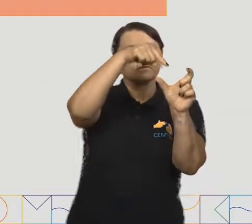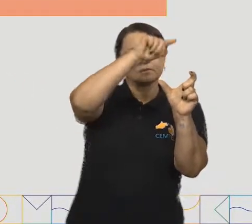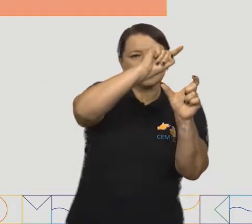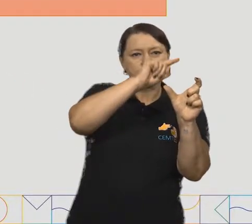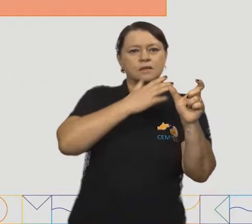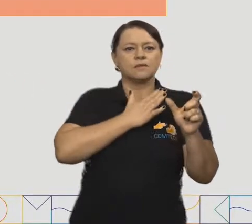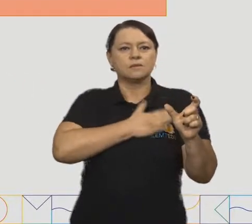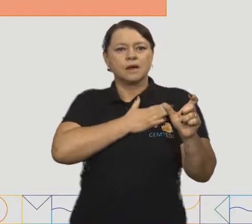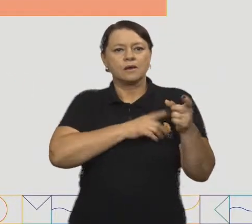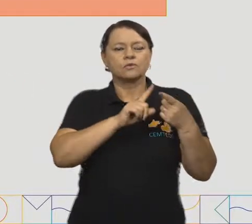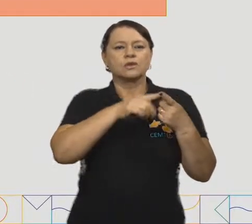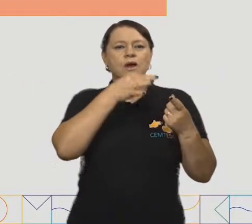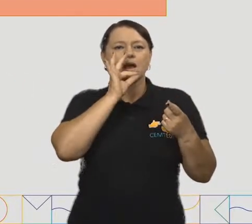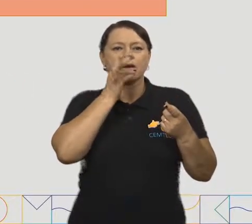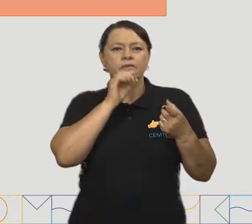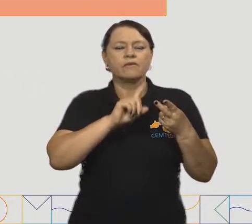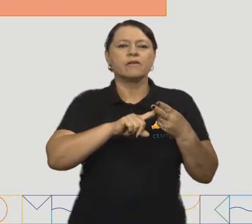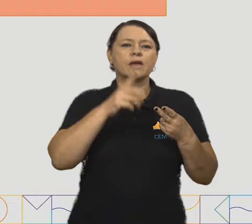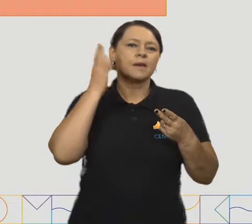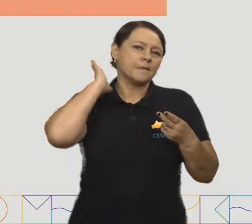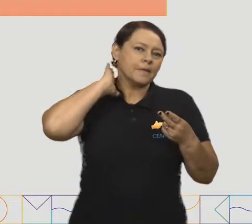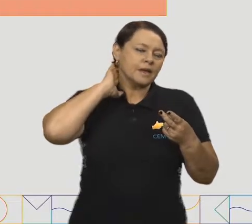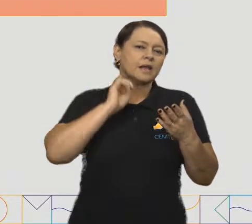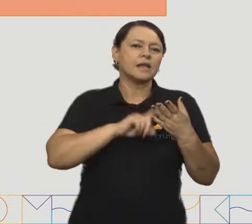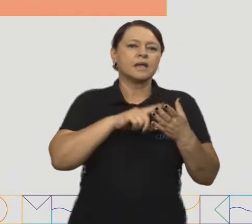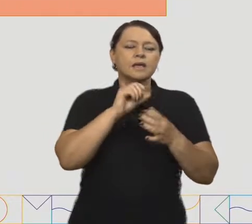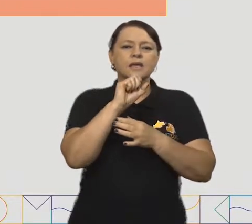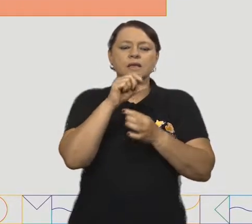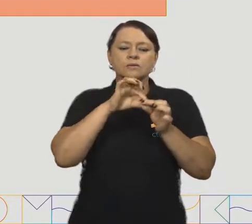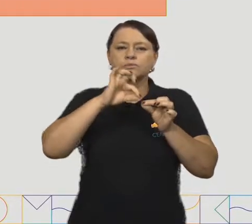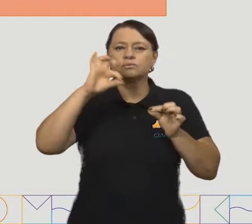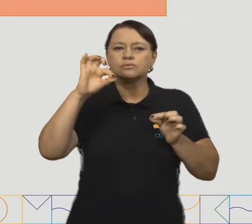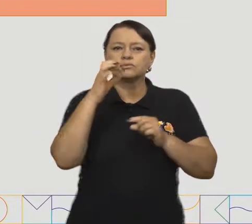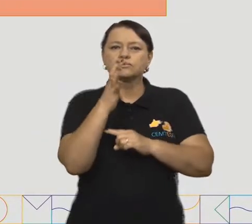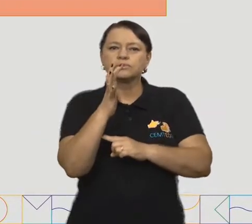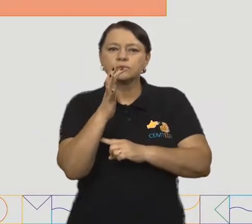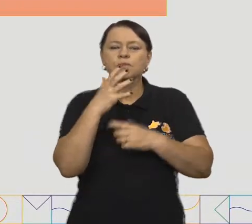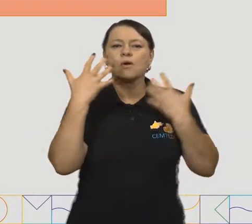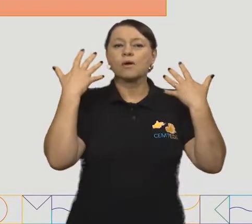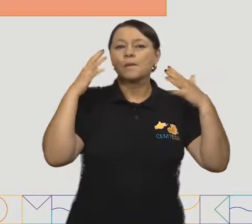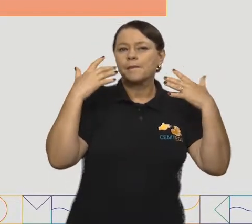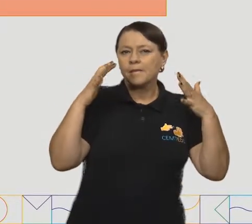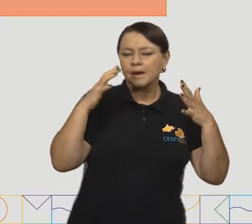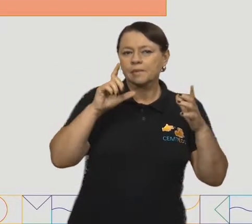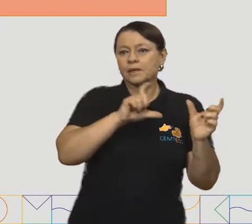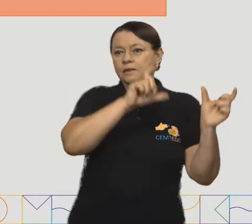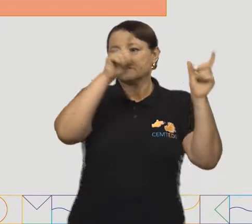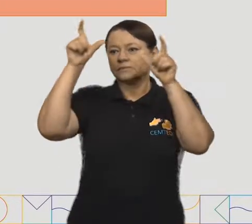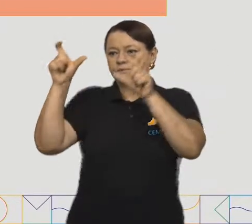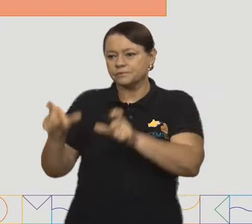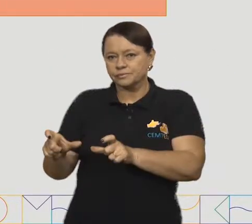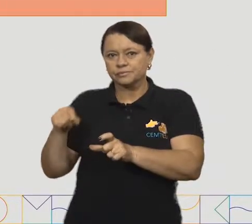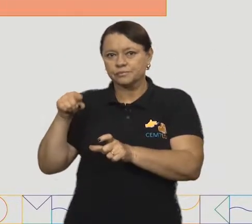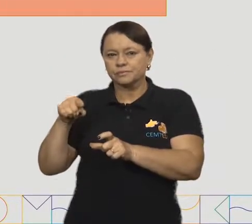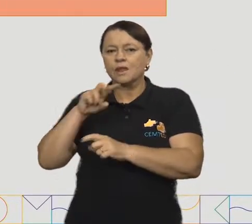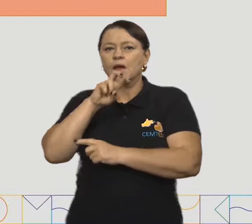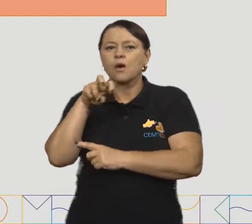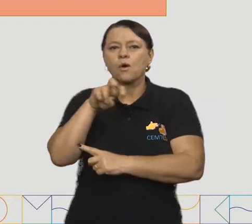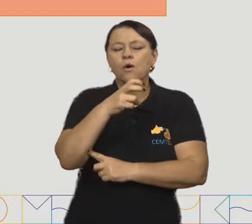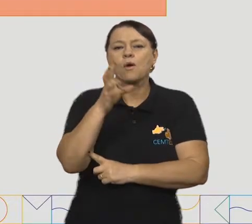elas são oxítonas. Vocês estão percebendo que existem palavras aí que são acentuadas e outras